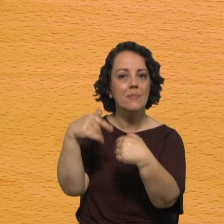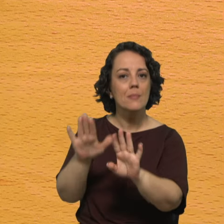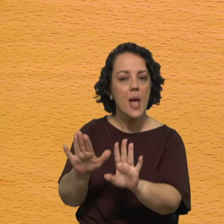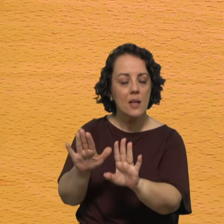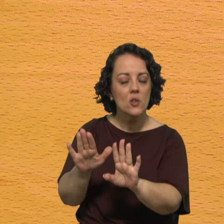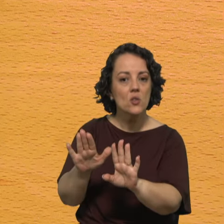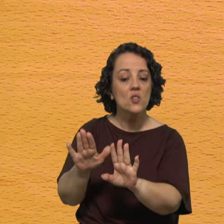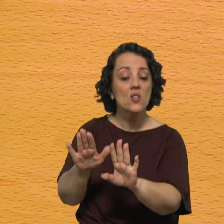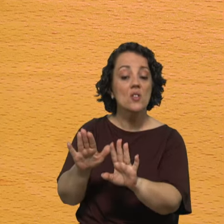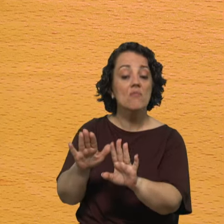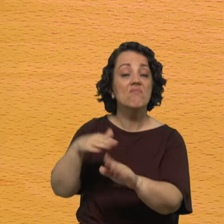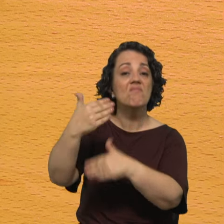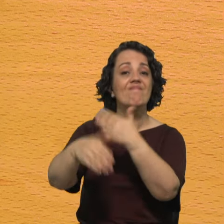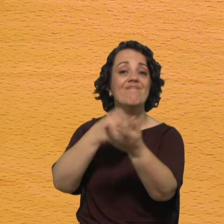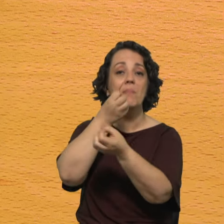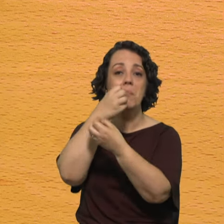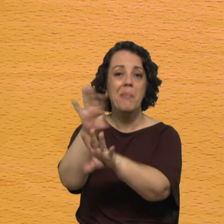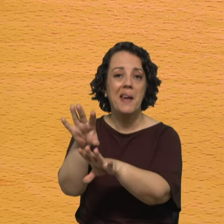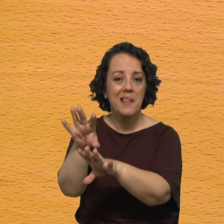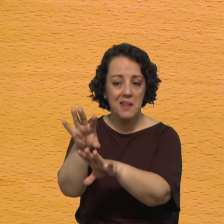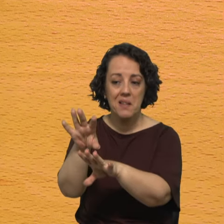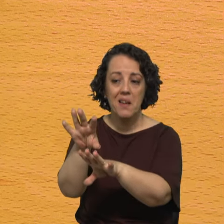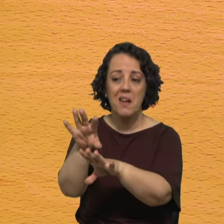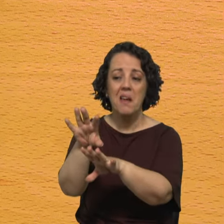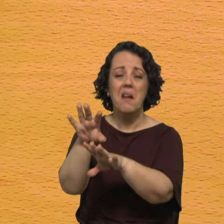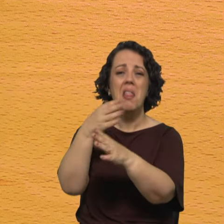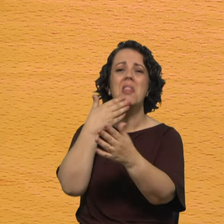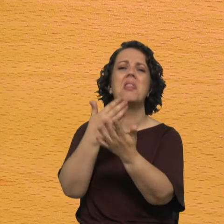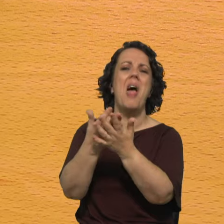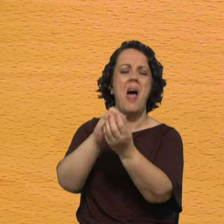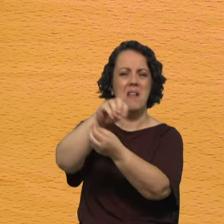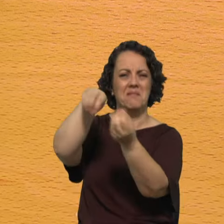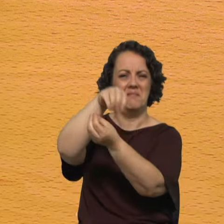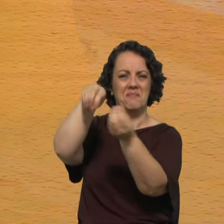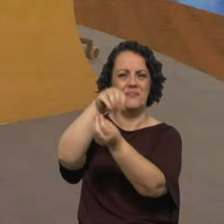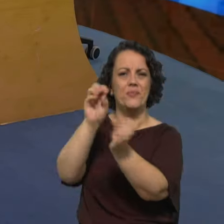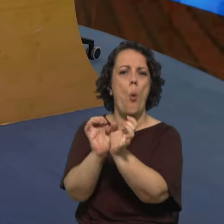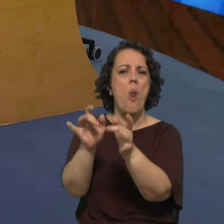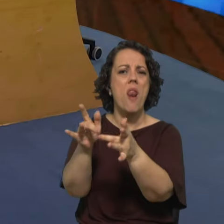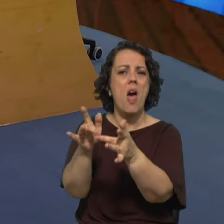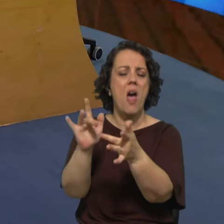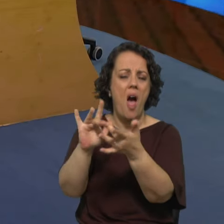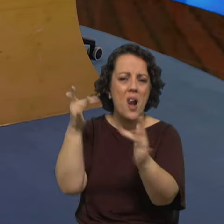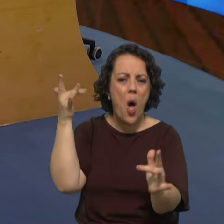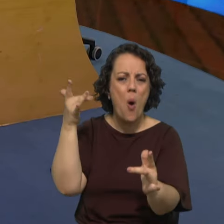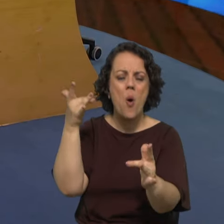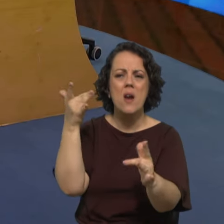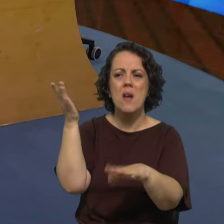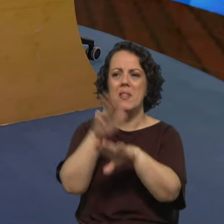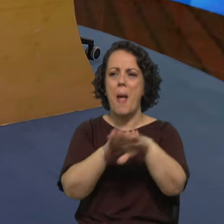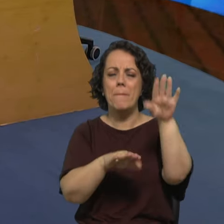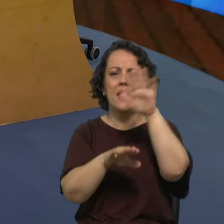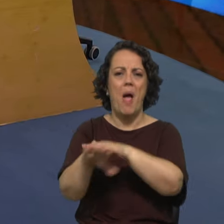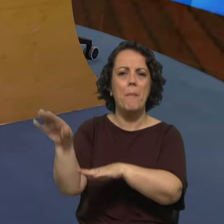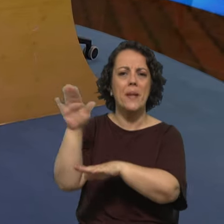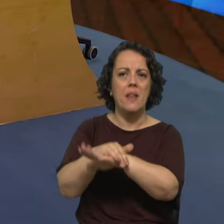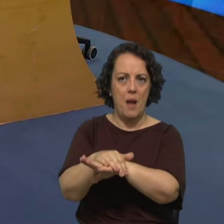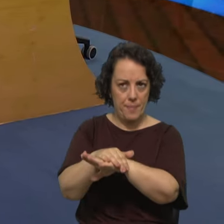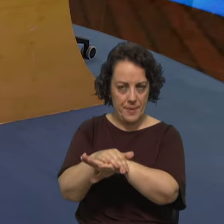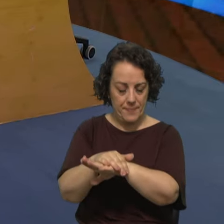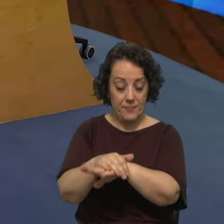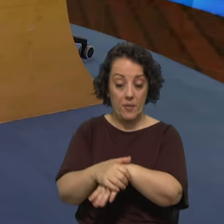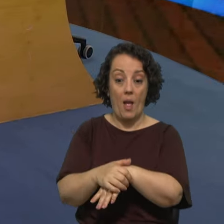porque se pode tudo perder fica tudo naquele emaranhado do do do online umas coisas sobre as outras o passar para um suporte